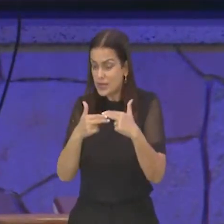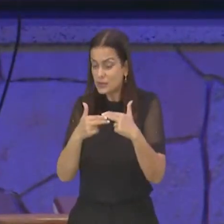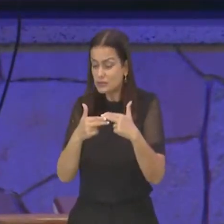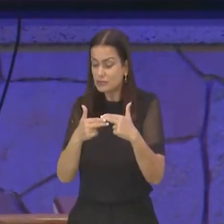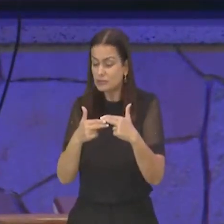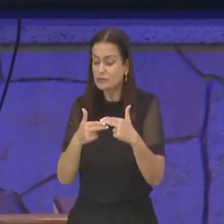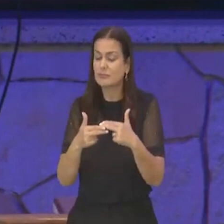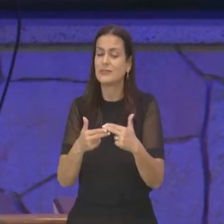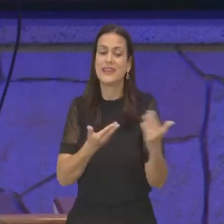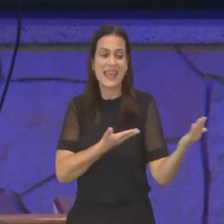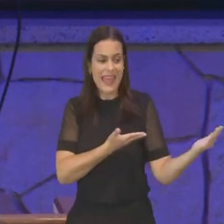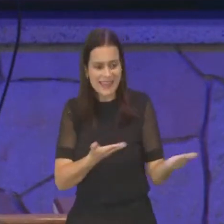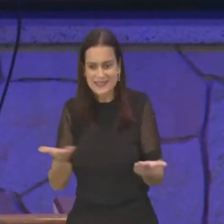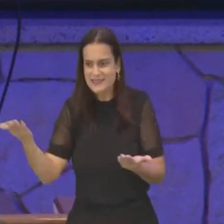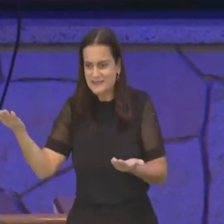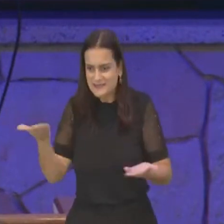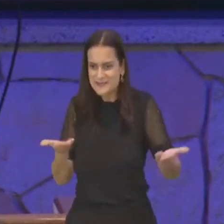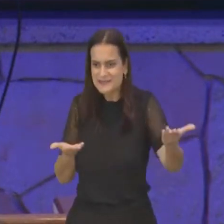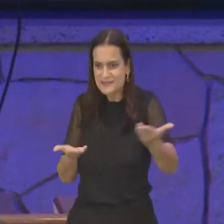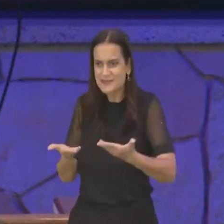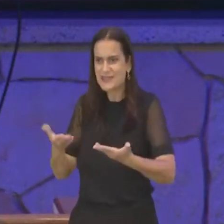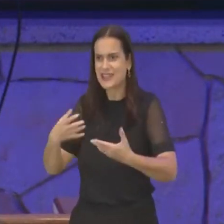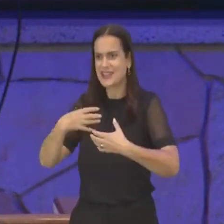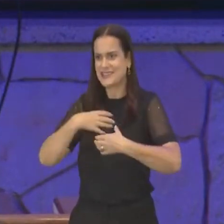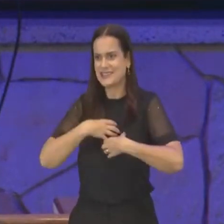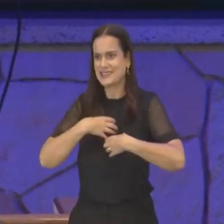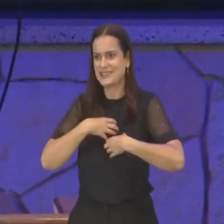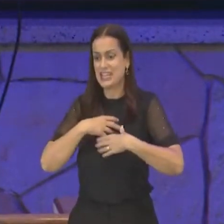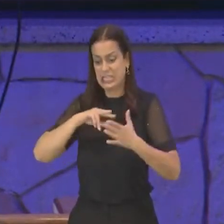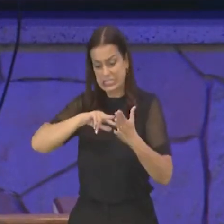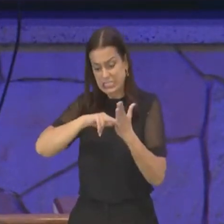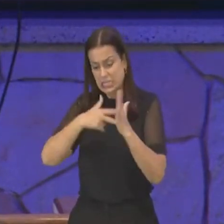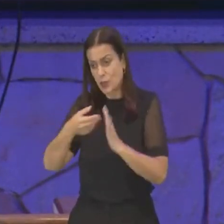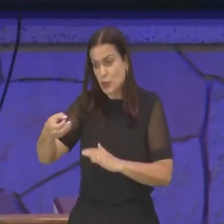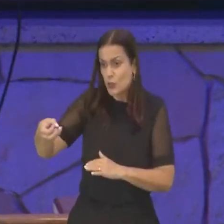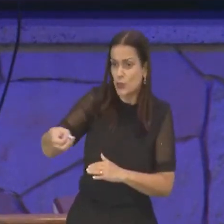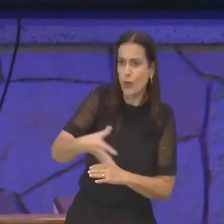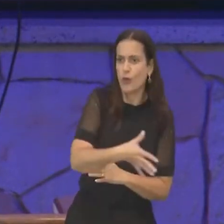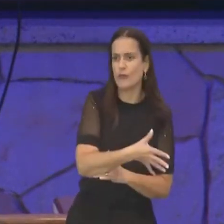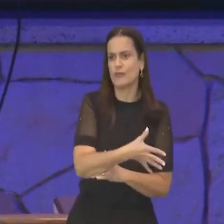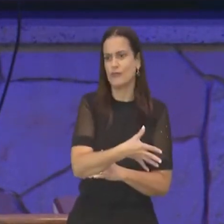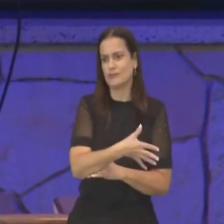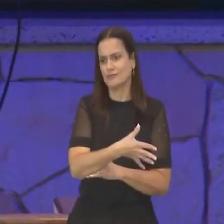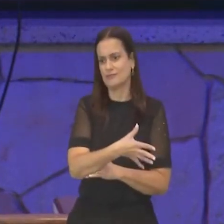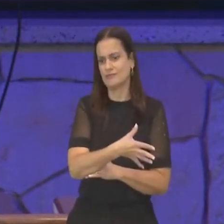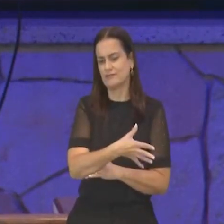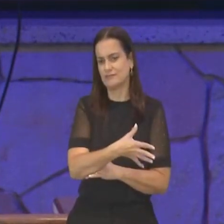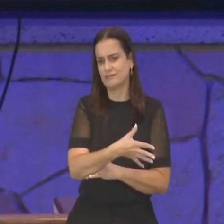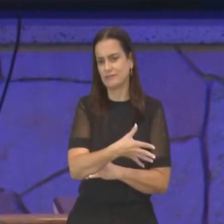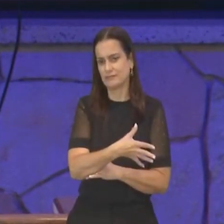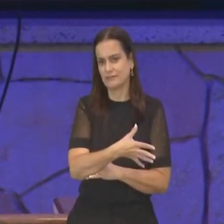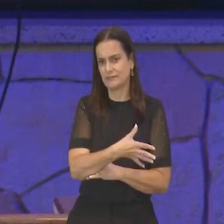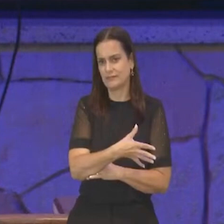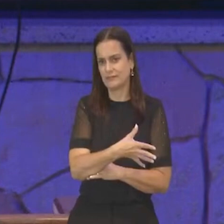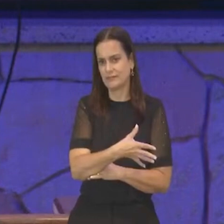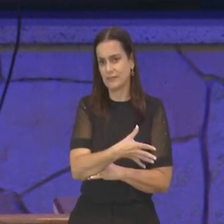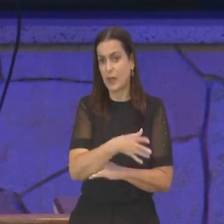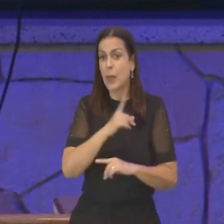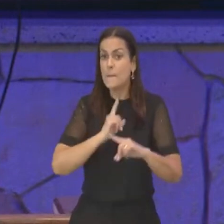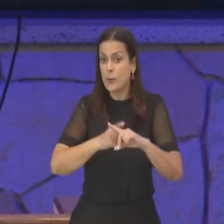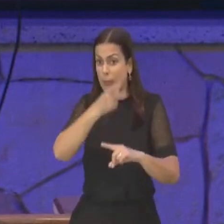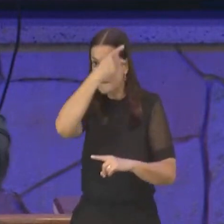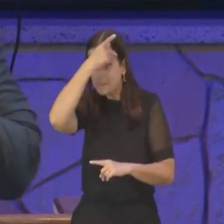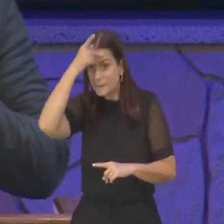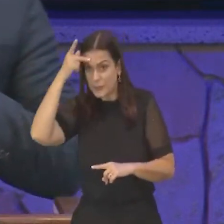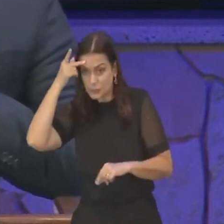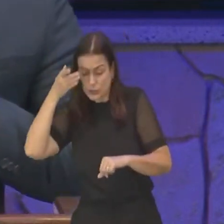a hospitalidade tinha um sentido completamente novo e diferente. Porque as pessoas